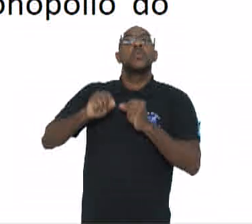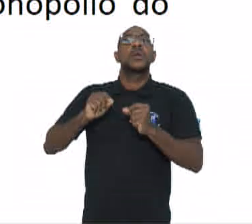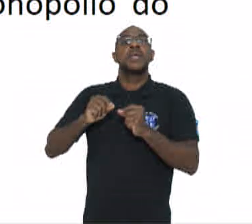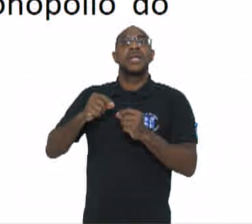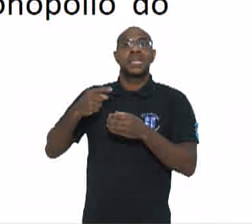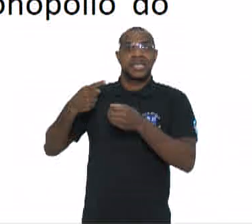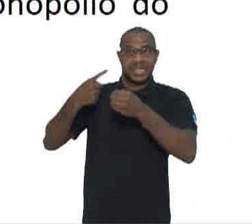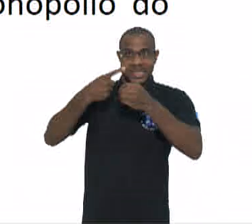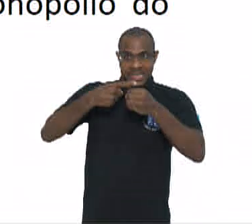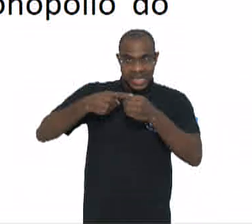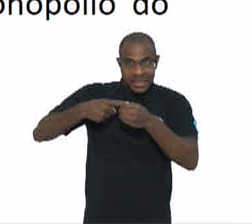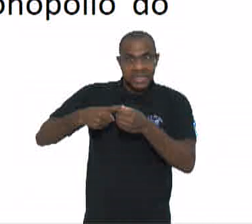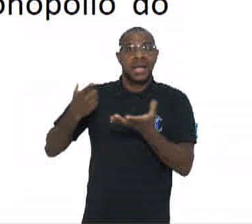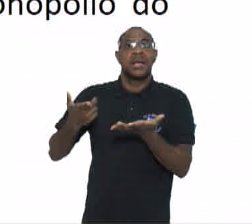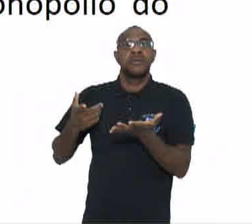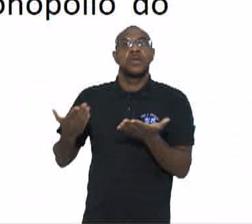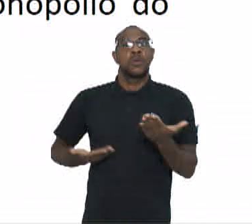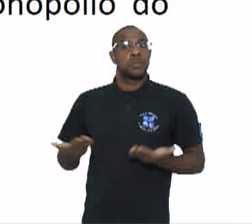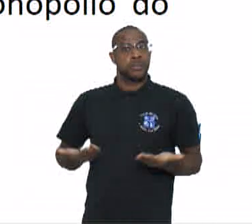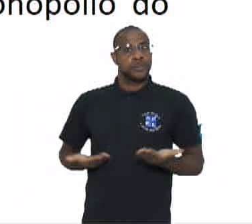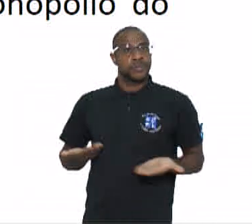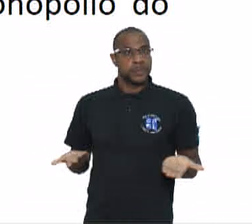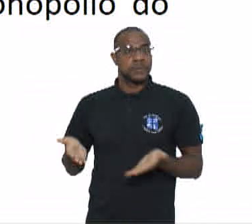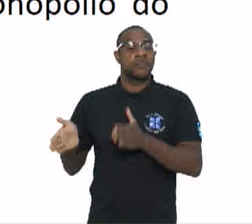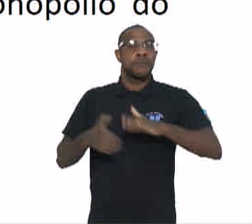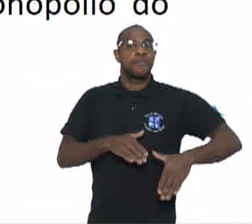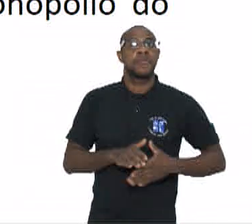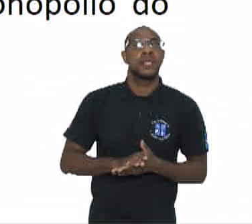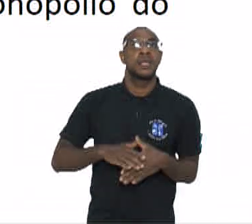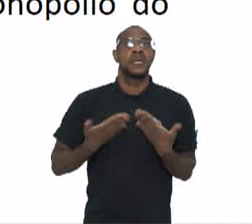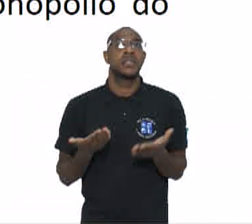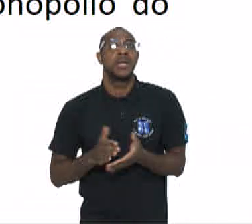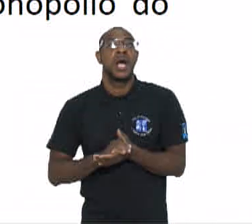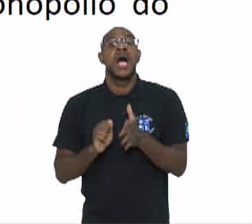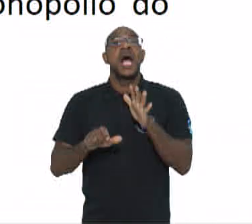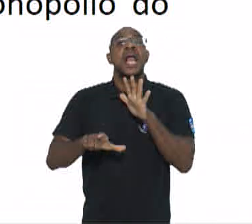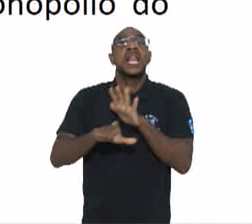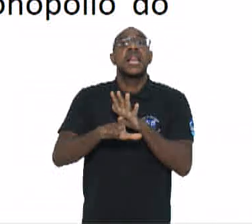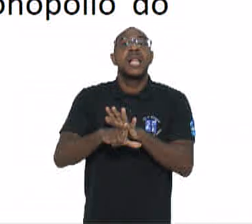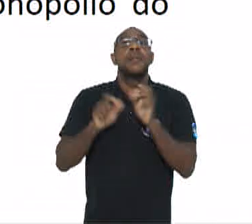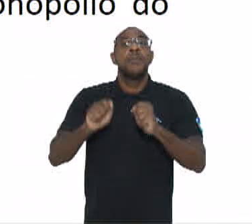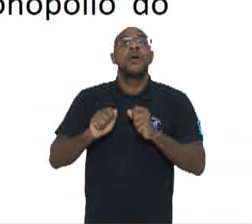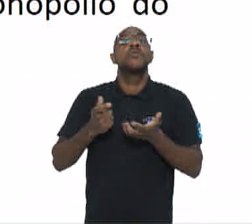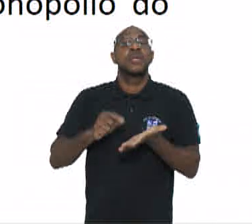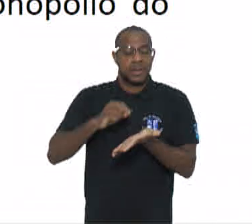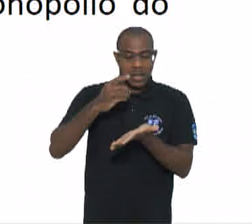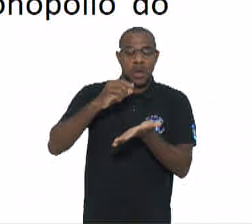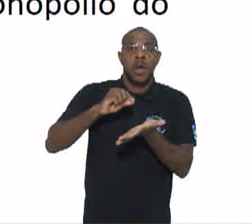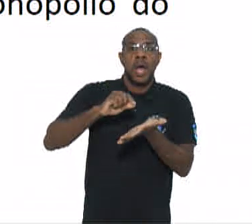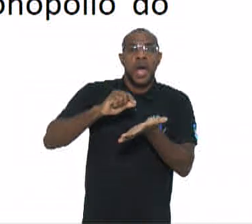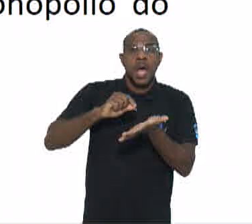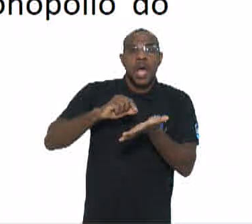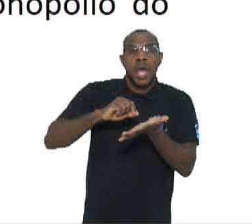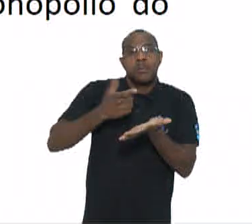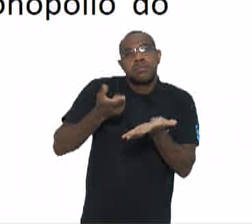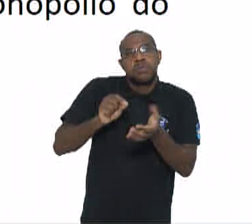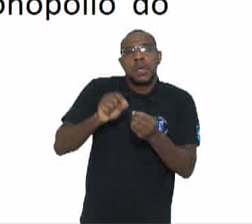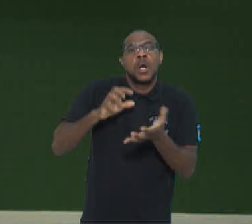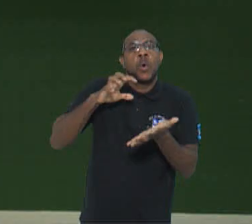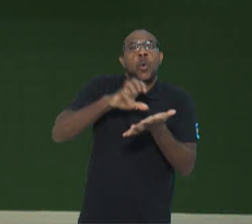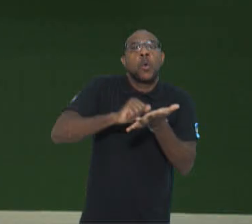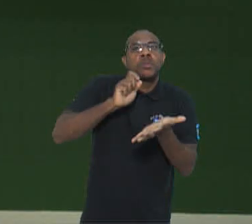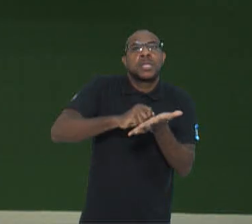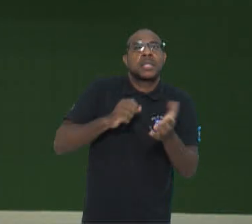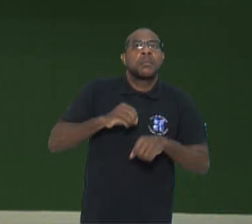o saneamento. Lei permite que os municípios brasileiros possam estabelecer contratos de concessão. O que tem a ver,